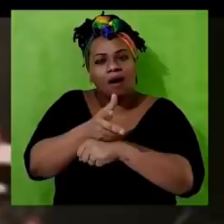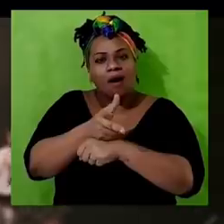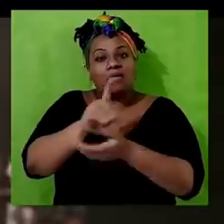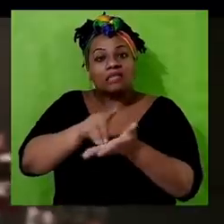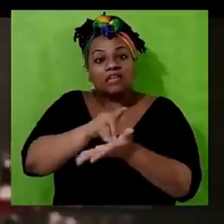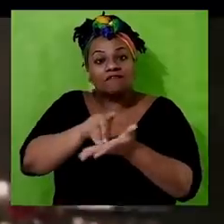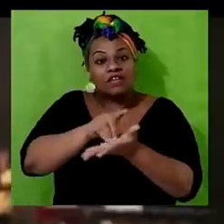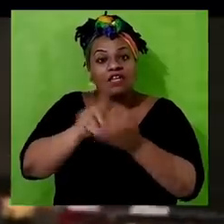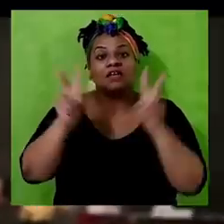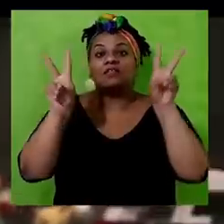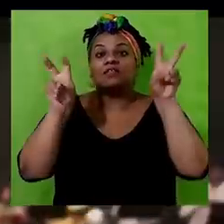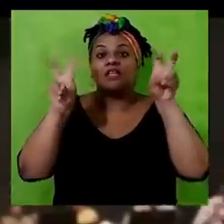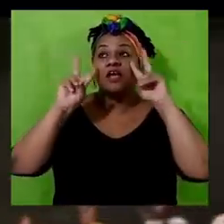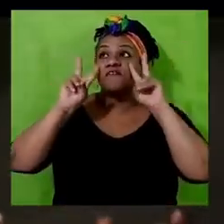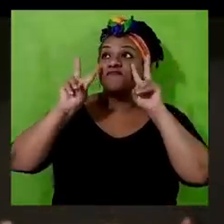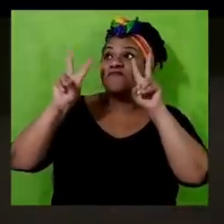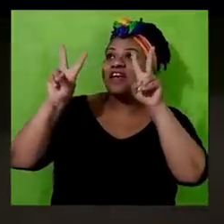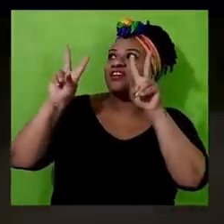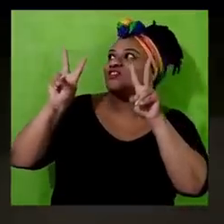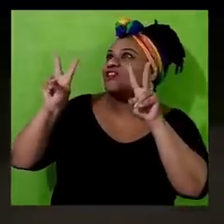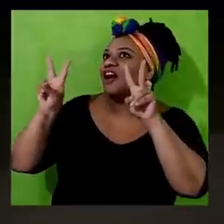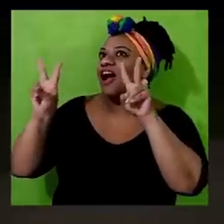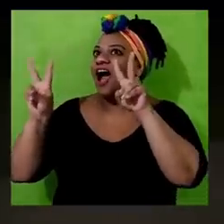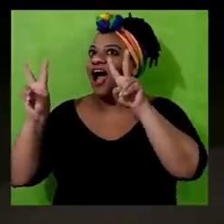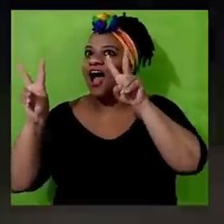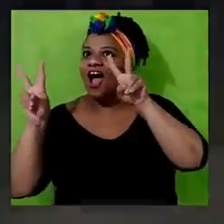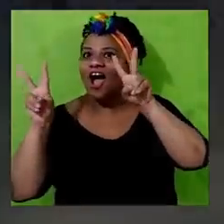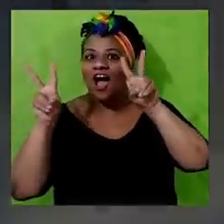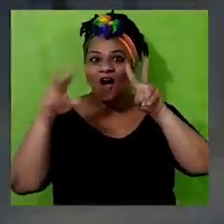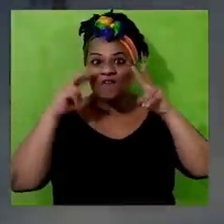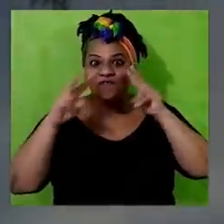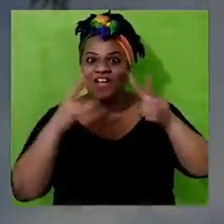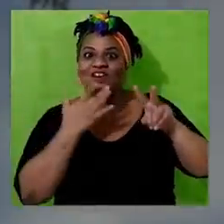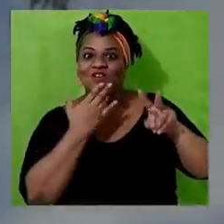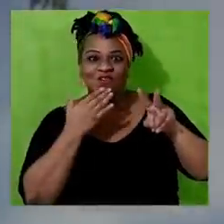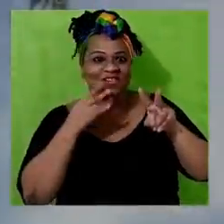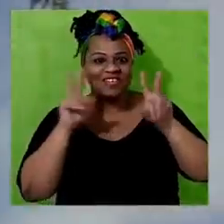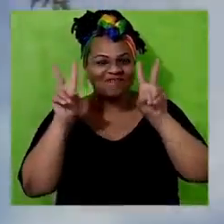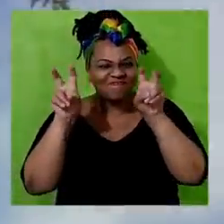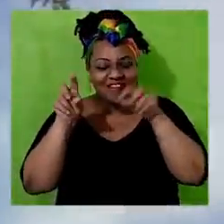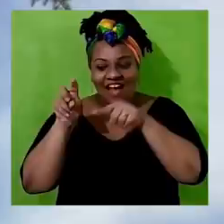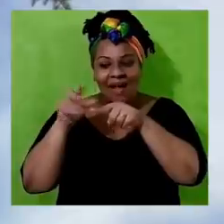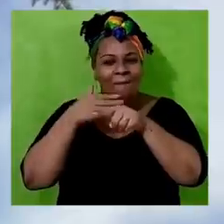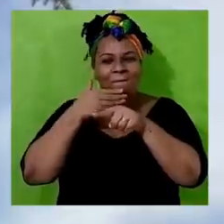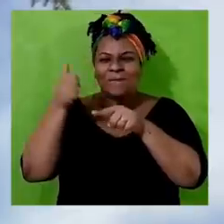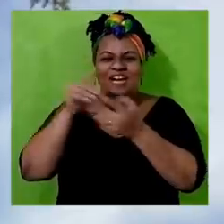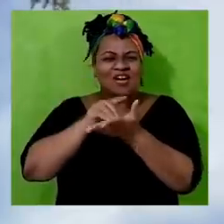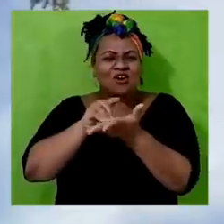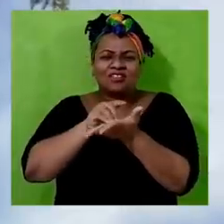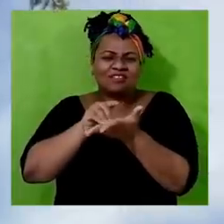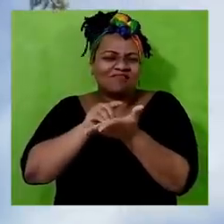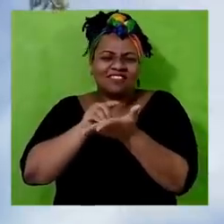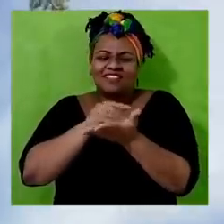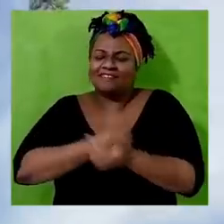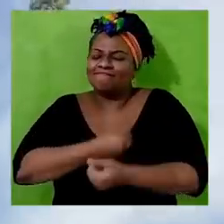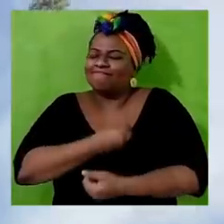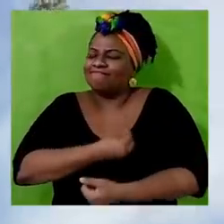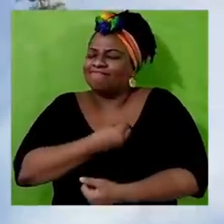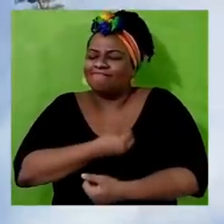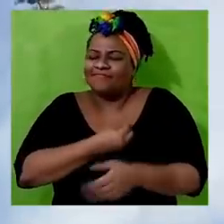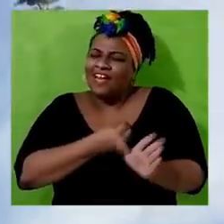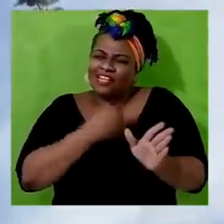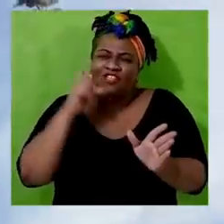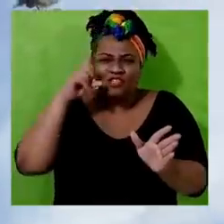gravamos o Veja Alto, Ouça Colorido. O melhor DVD da vida, assim. Foi difícil, mas eu acho lindo